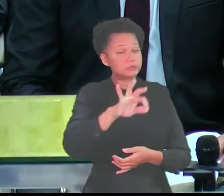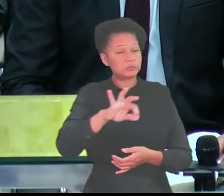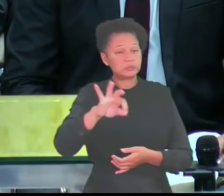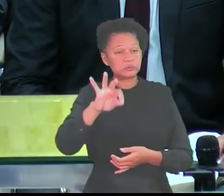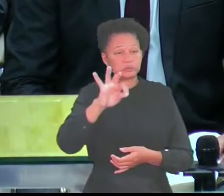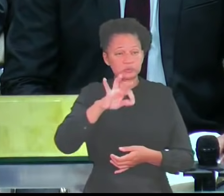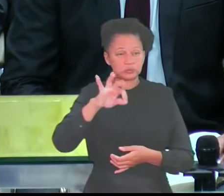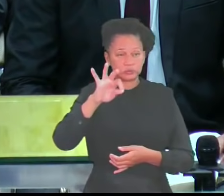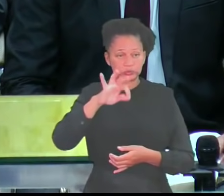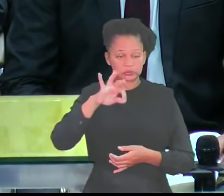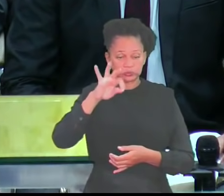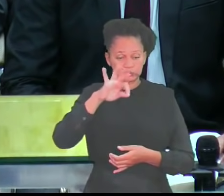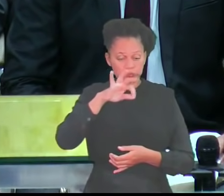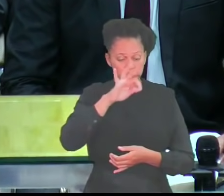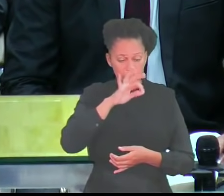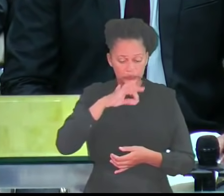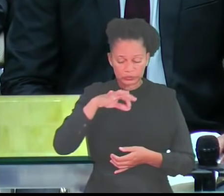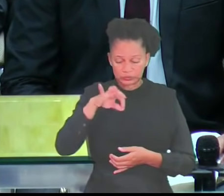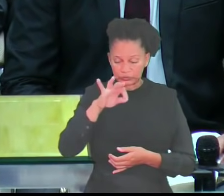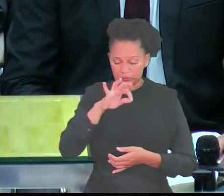o microfone captaria.